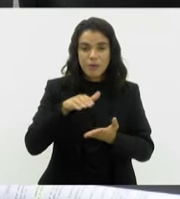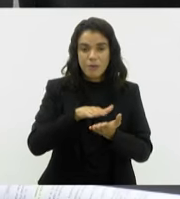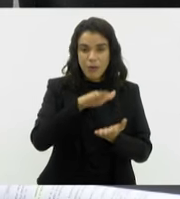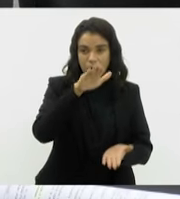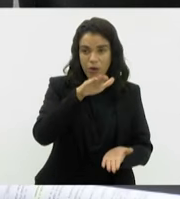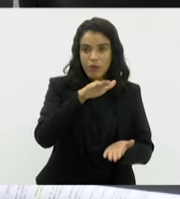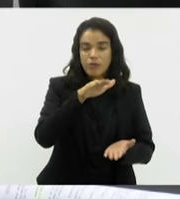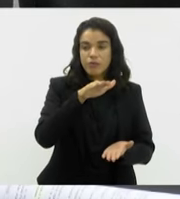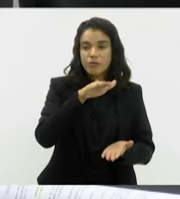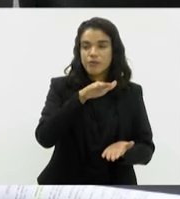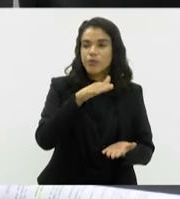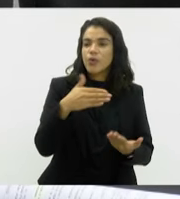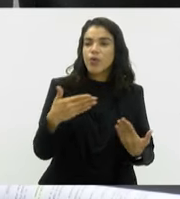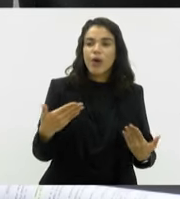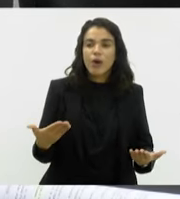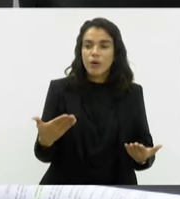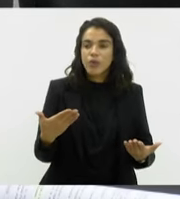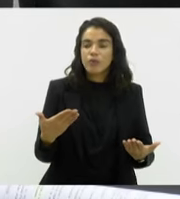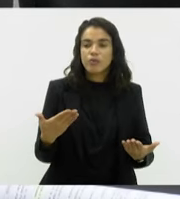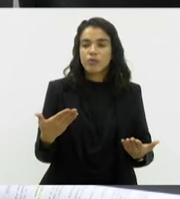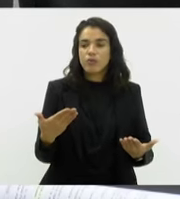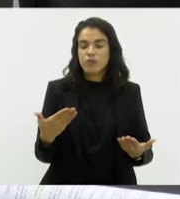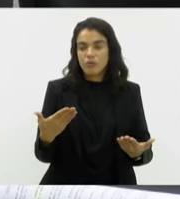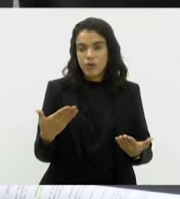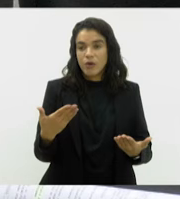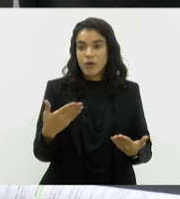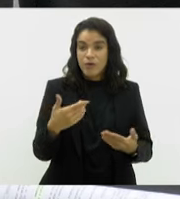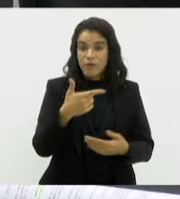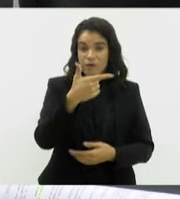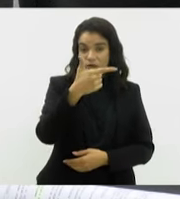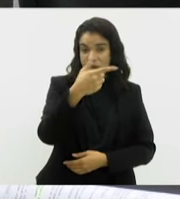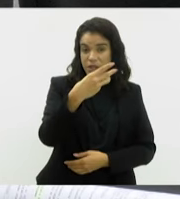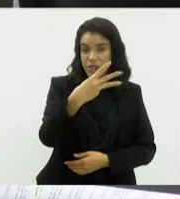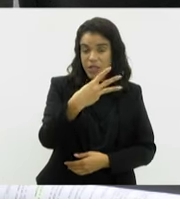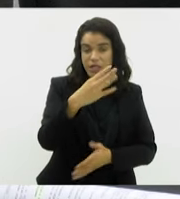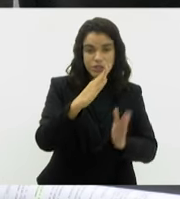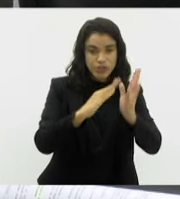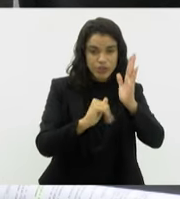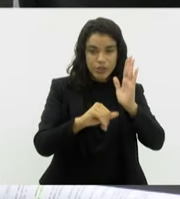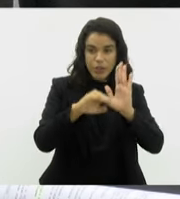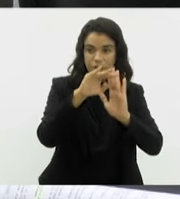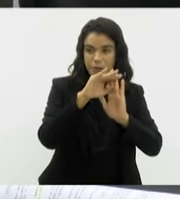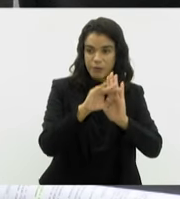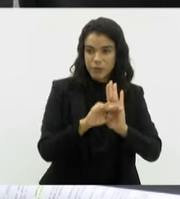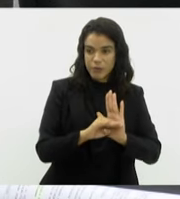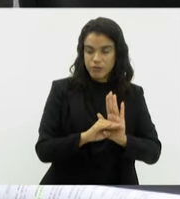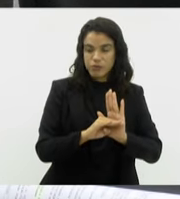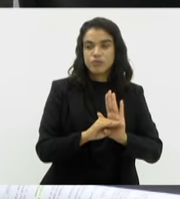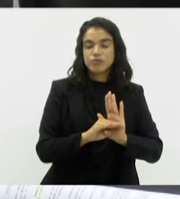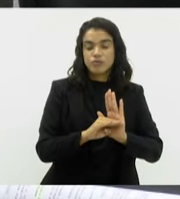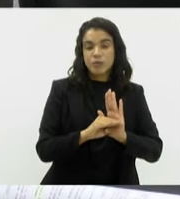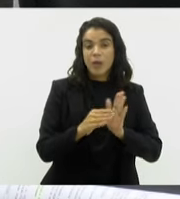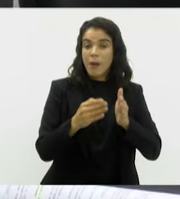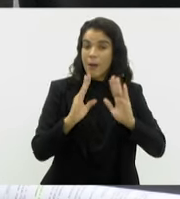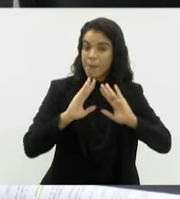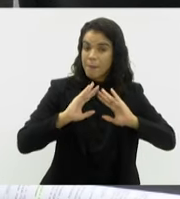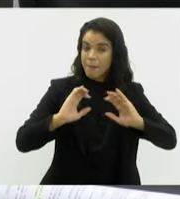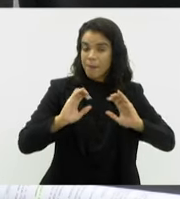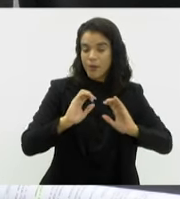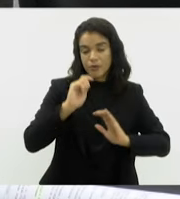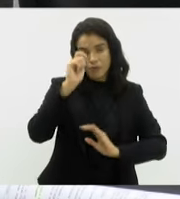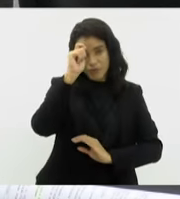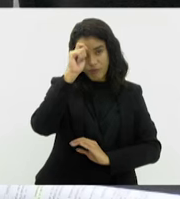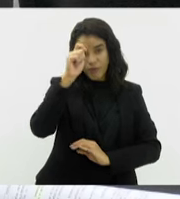aprovados. Mas quais foram? Eu vou dizer agora, mas só o 23 está retirado de pauta a pedido do autor,